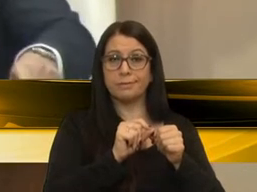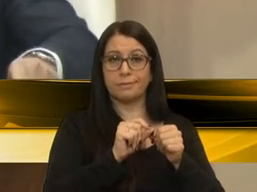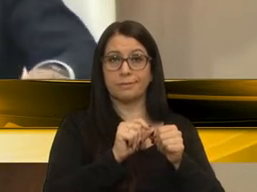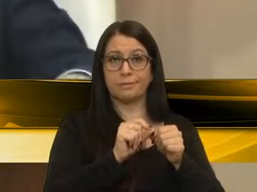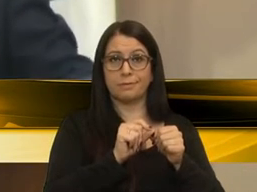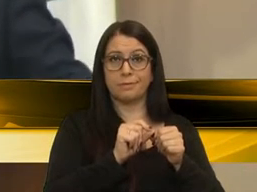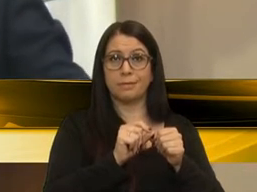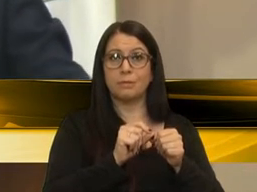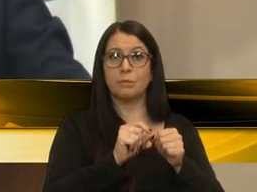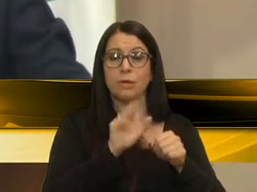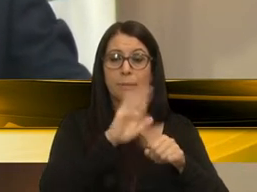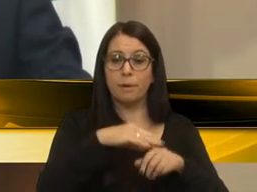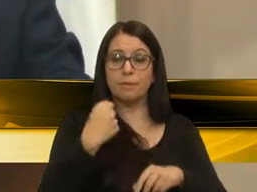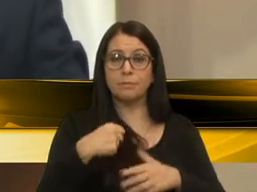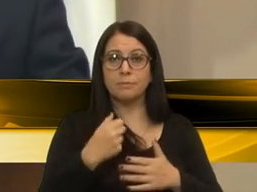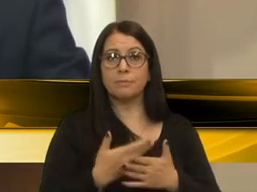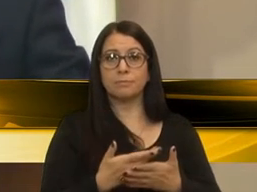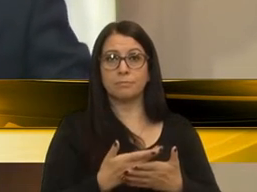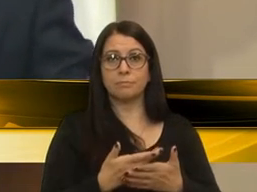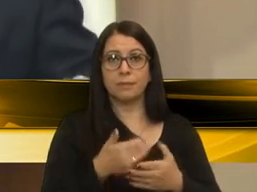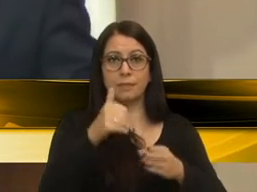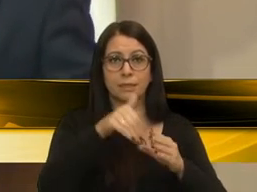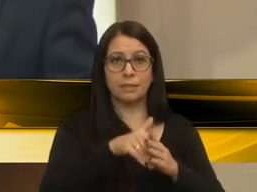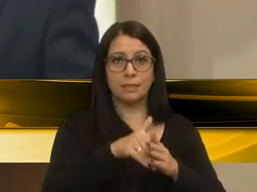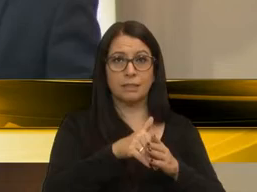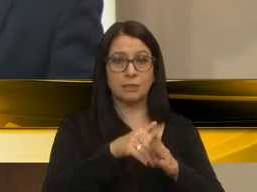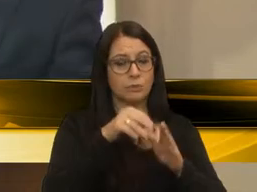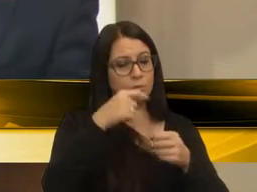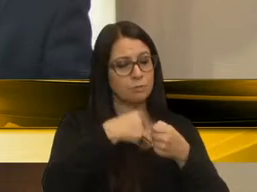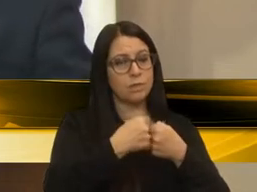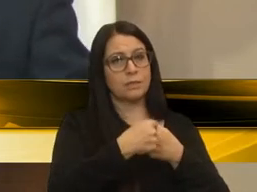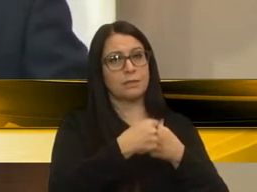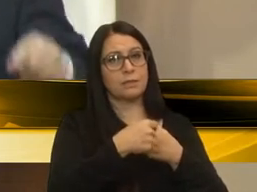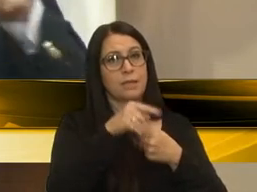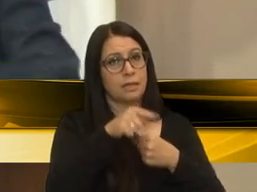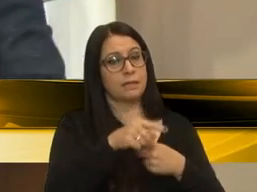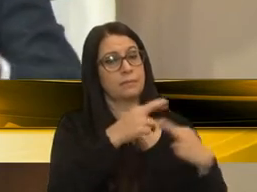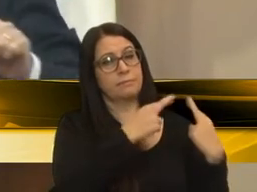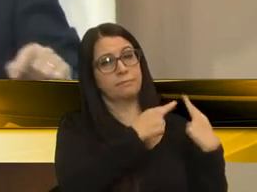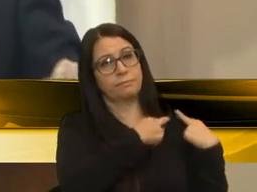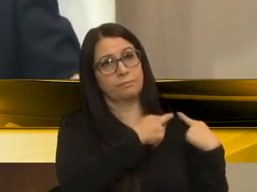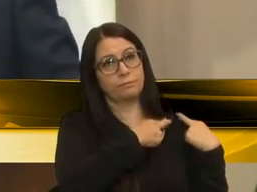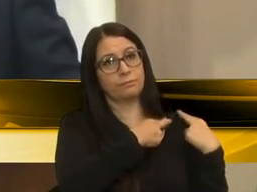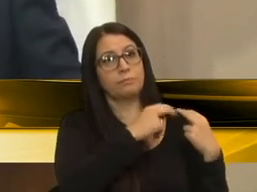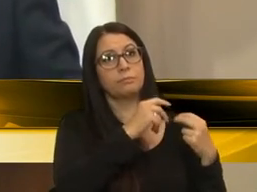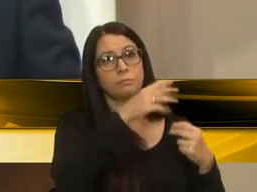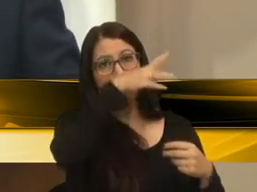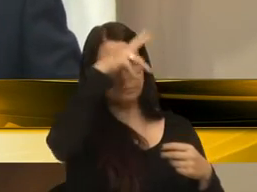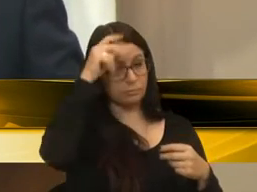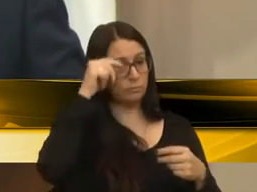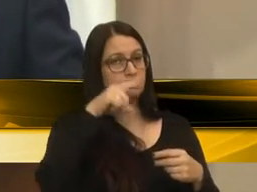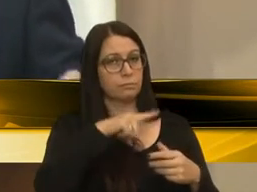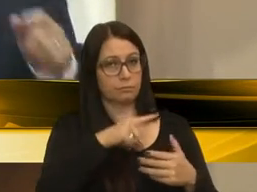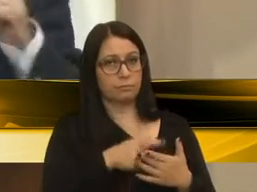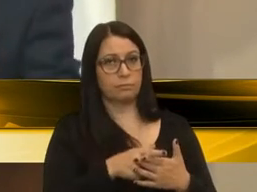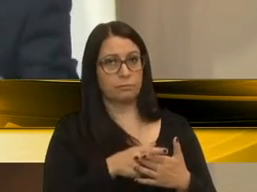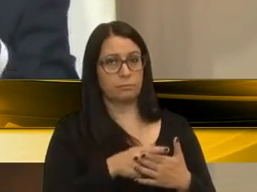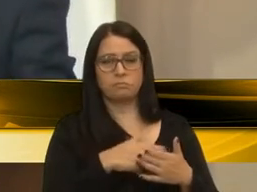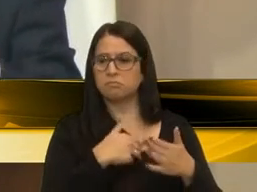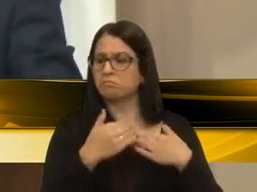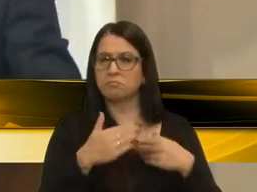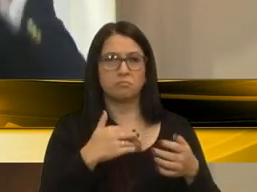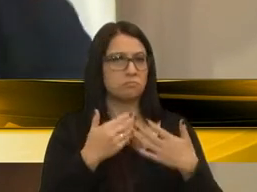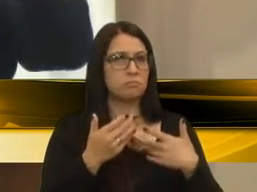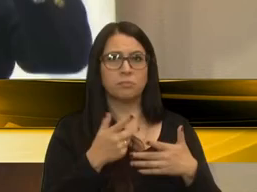para aqueles que mais necessitam dentro de uma cidade. E essa é a responsabilidade do poder público municipal. E não importa